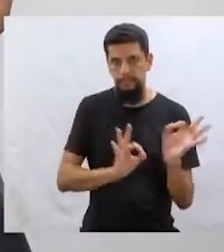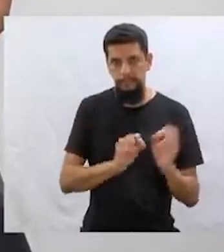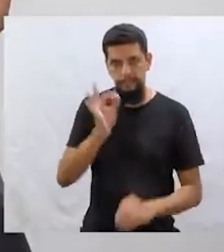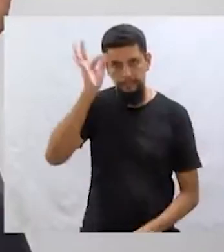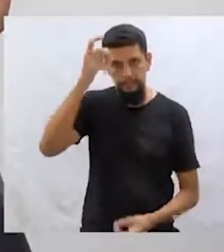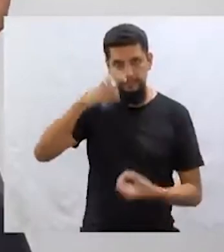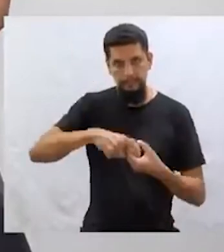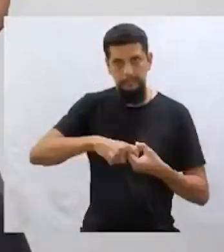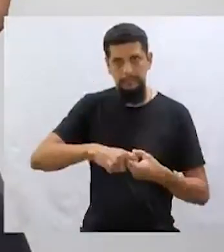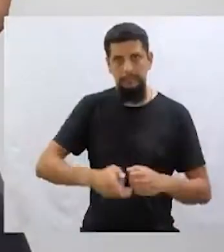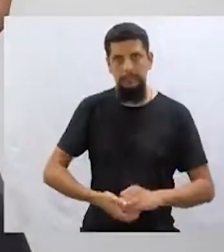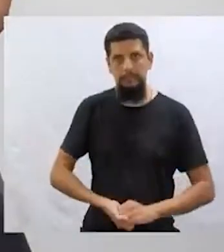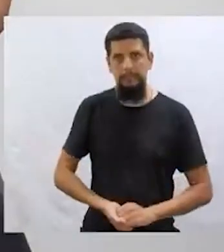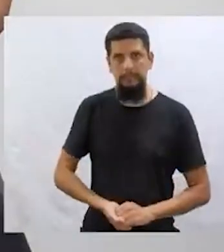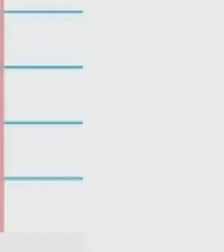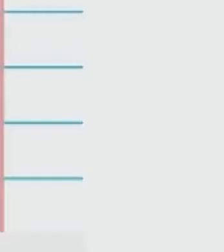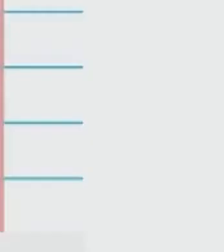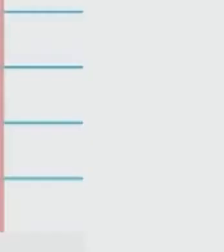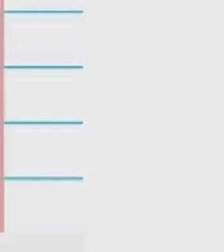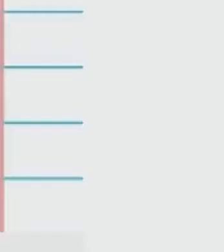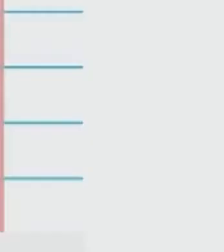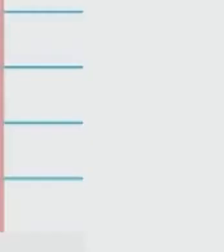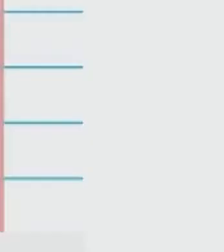vocês e já retornamos.